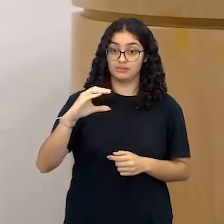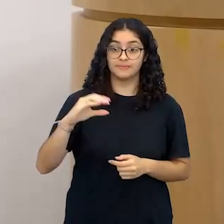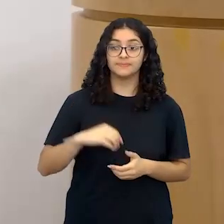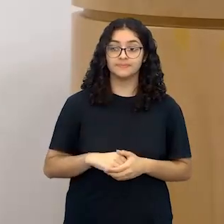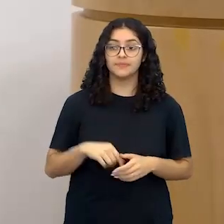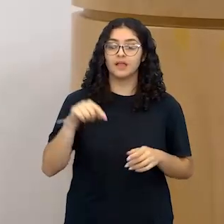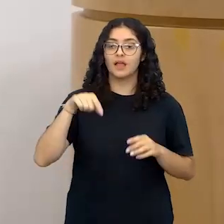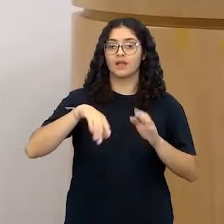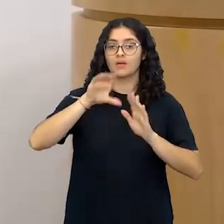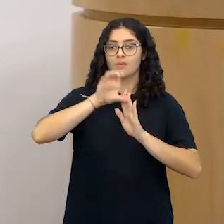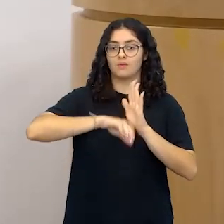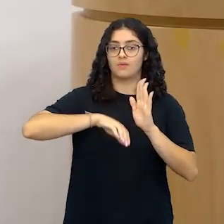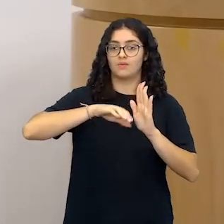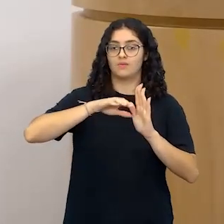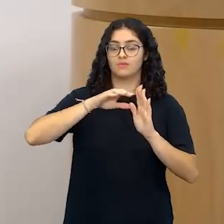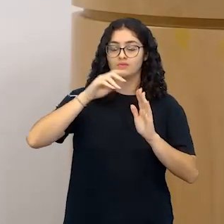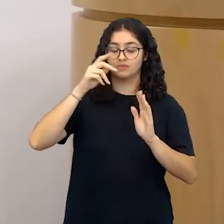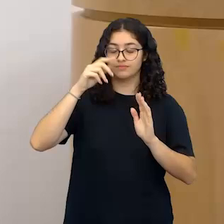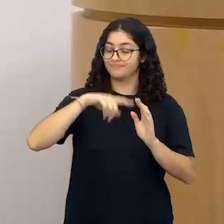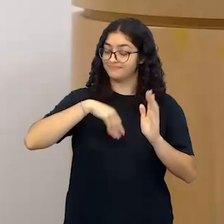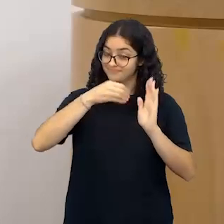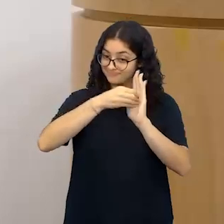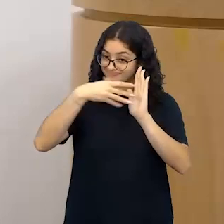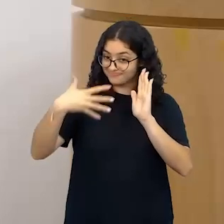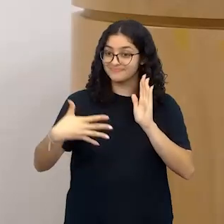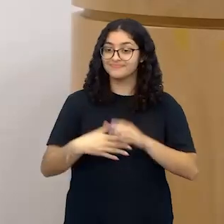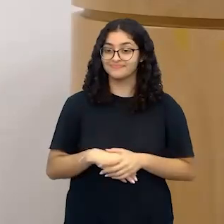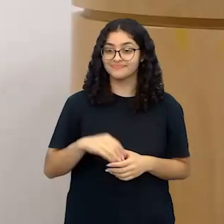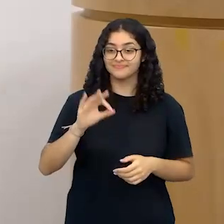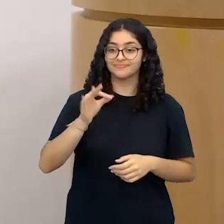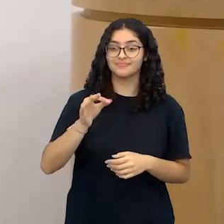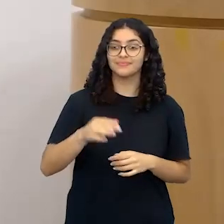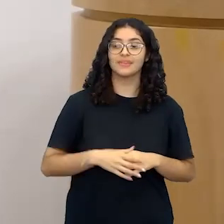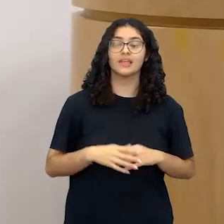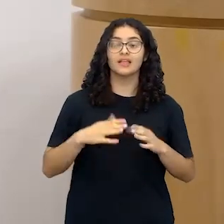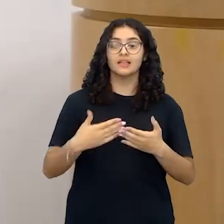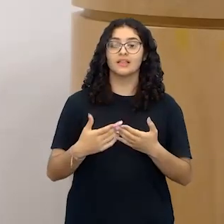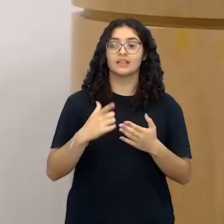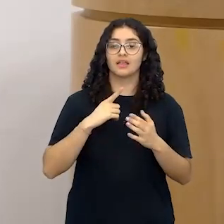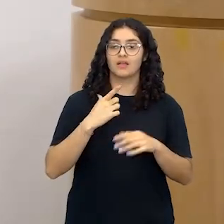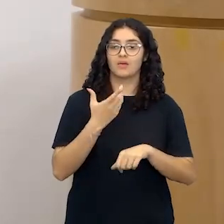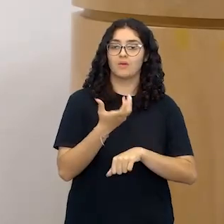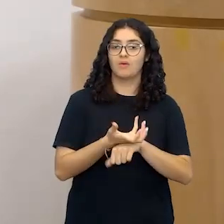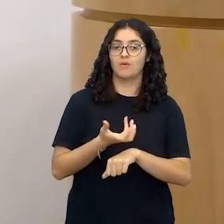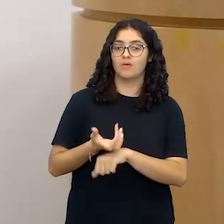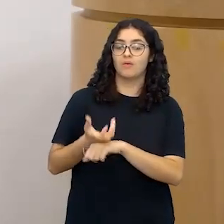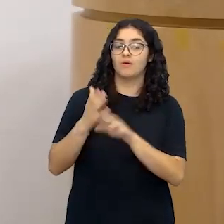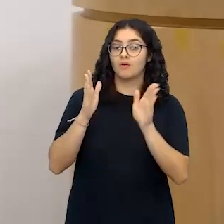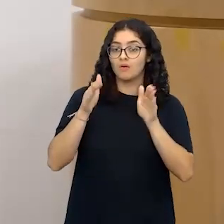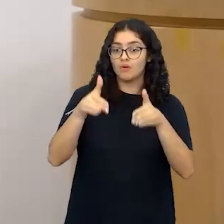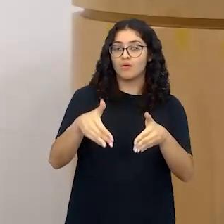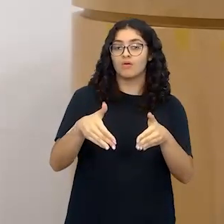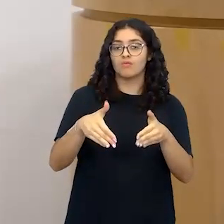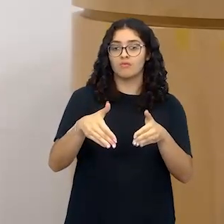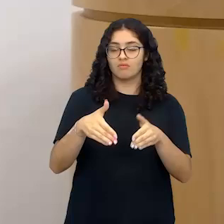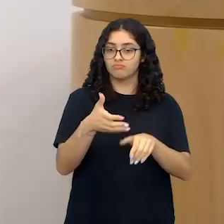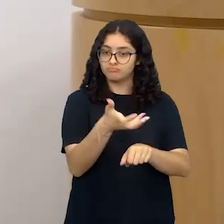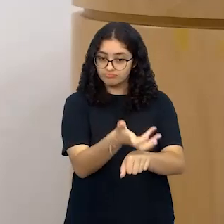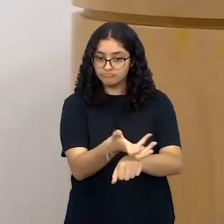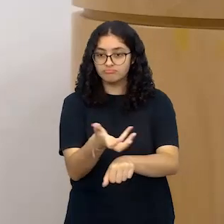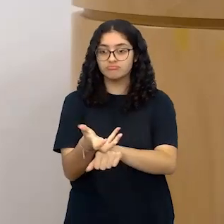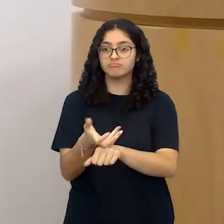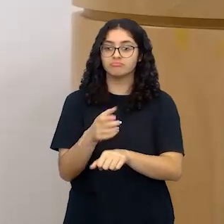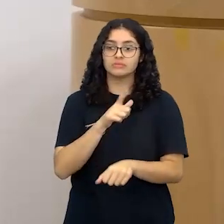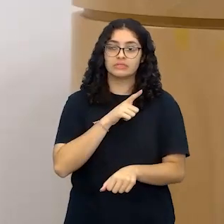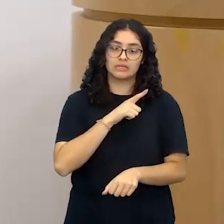como currículo paulista, e nas escolas estão traduzidos aí com os componentes focados em área, o